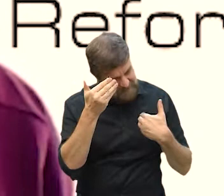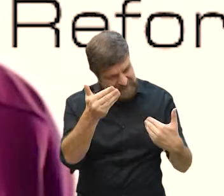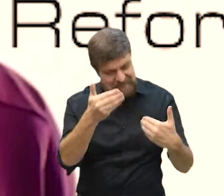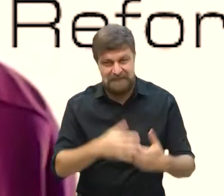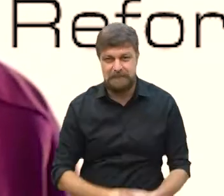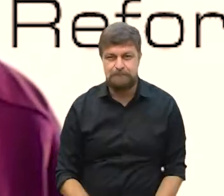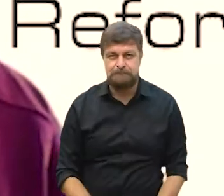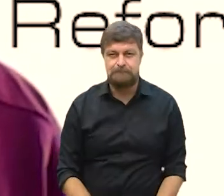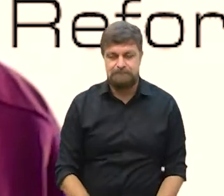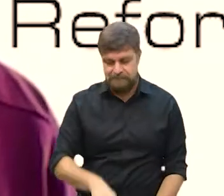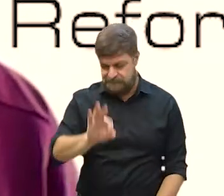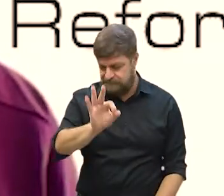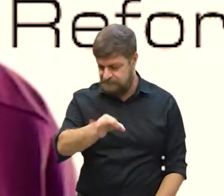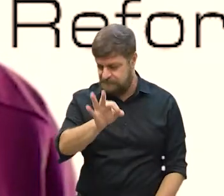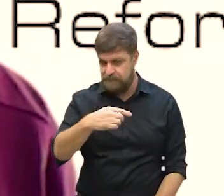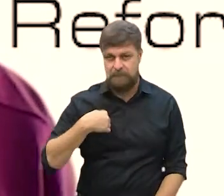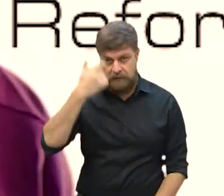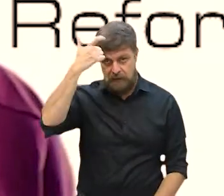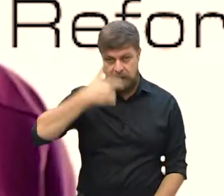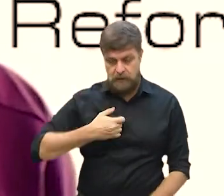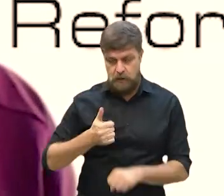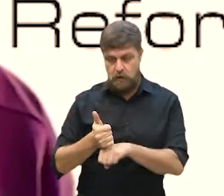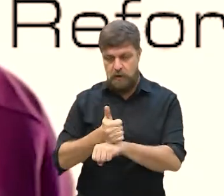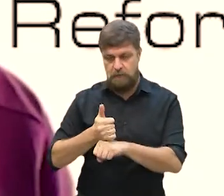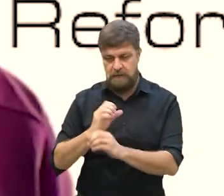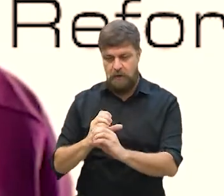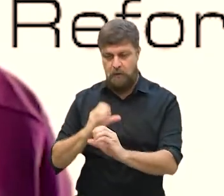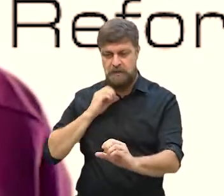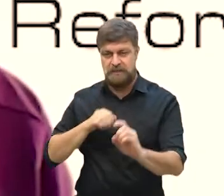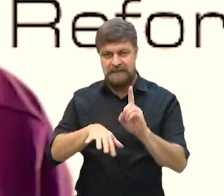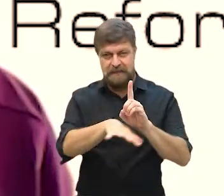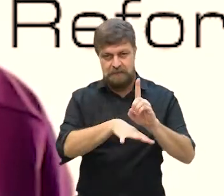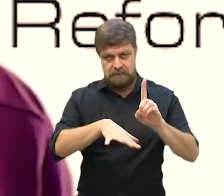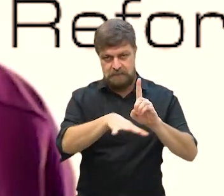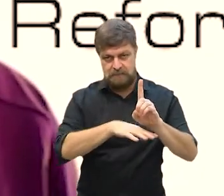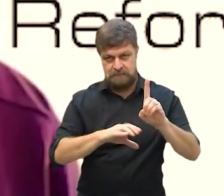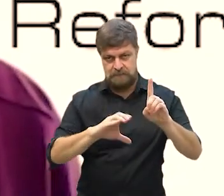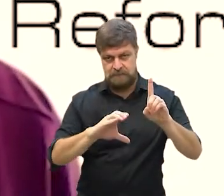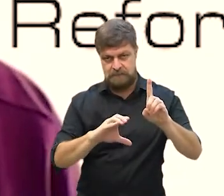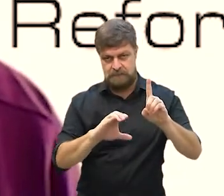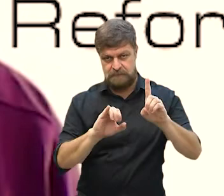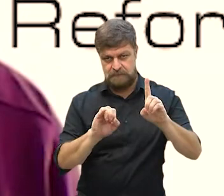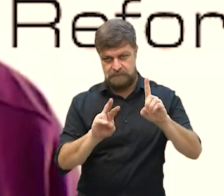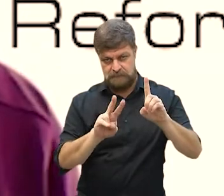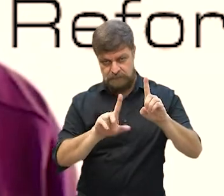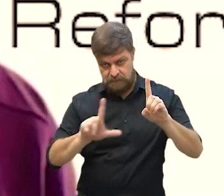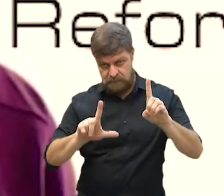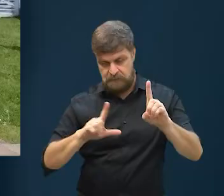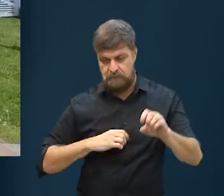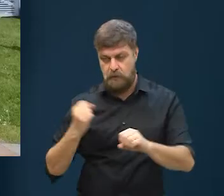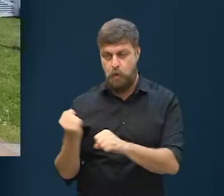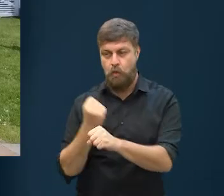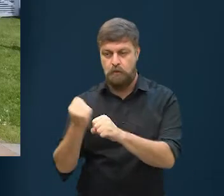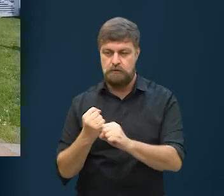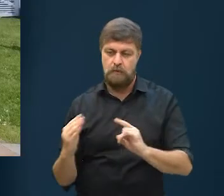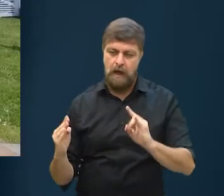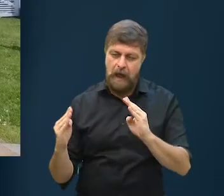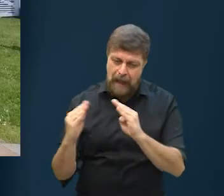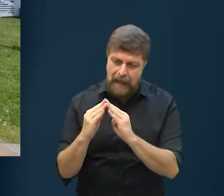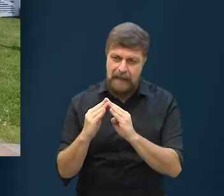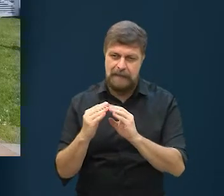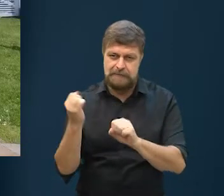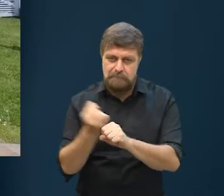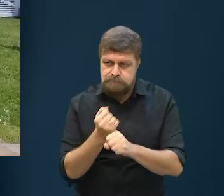oportunidade. É isso, eu sou engenheiro civil e trabalhamos com construção de